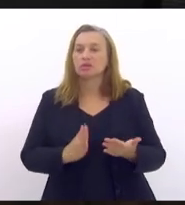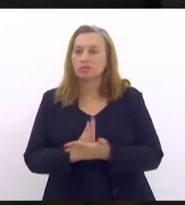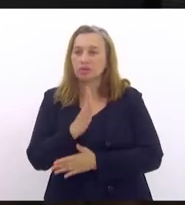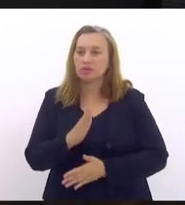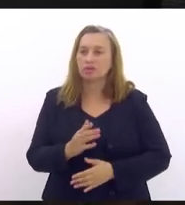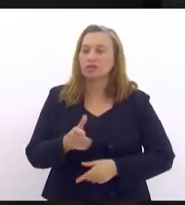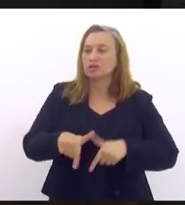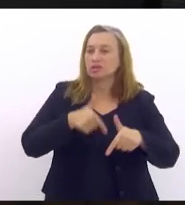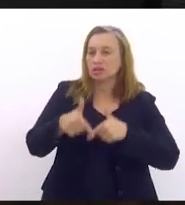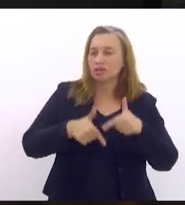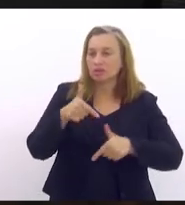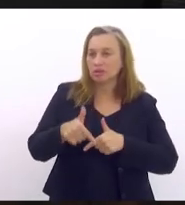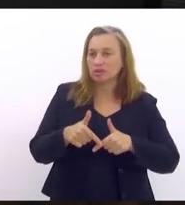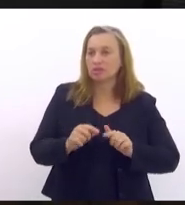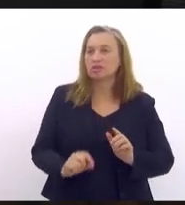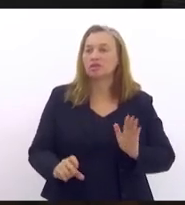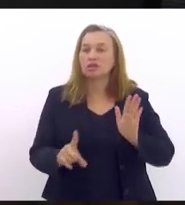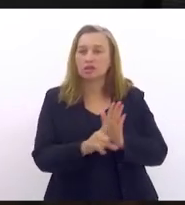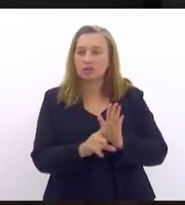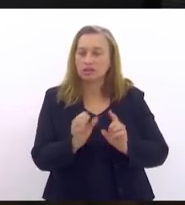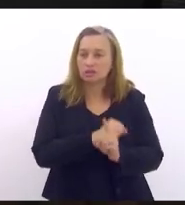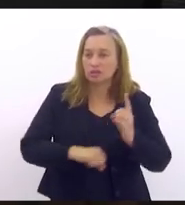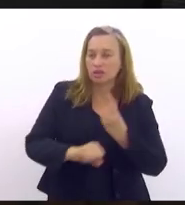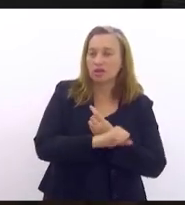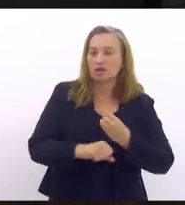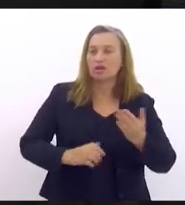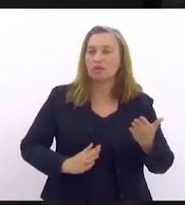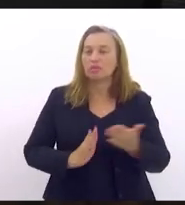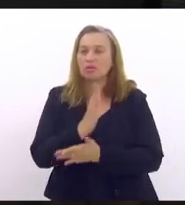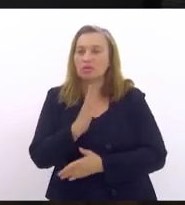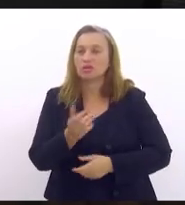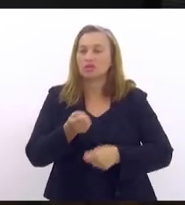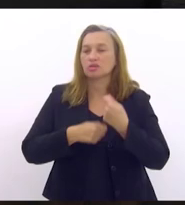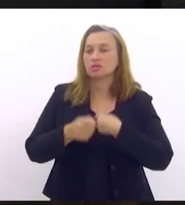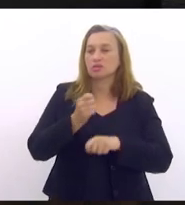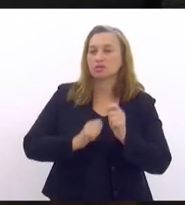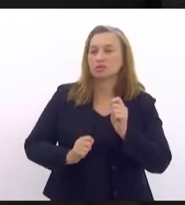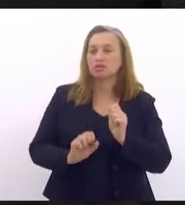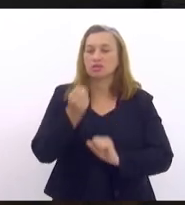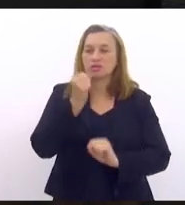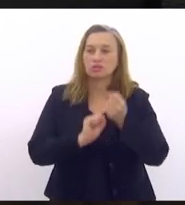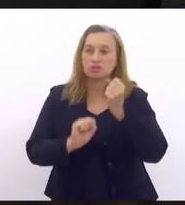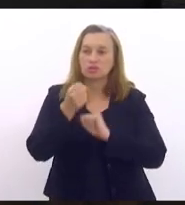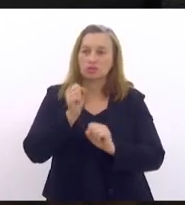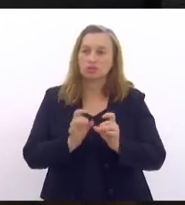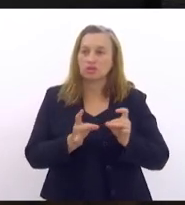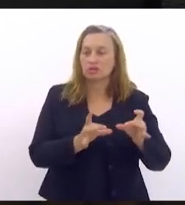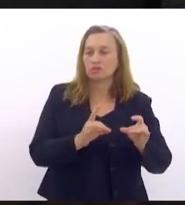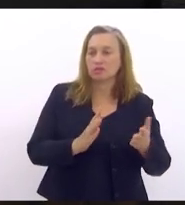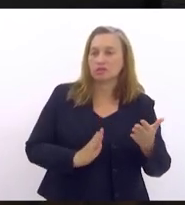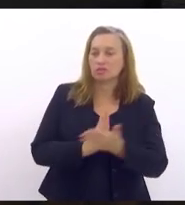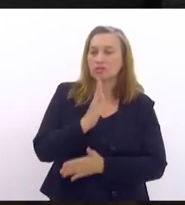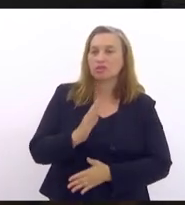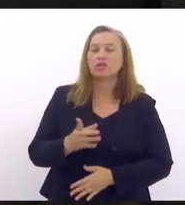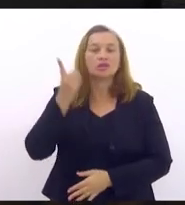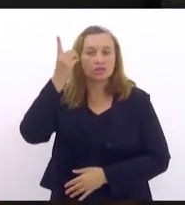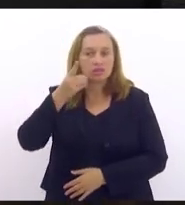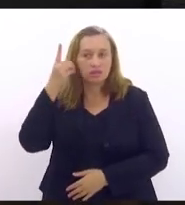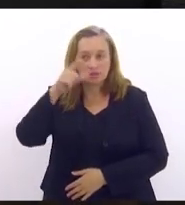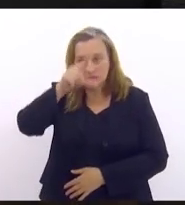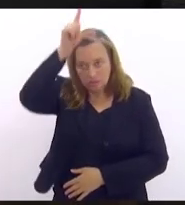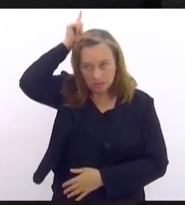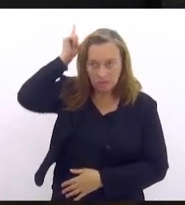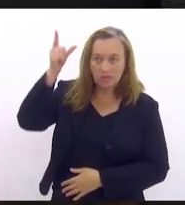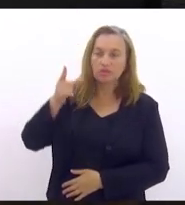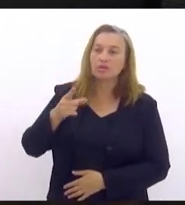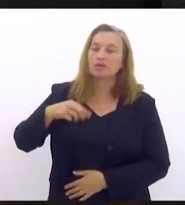trabalho, legislação social, seguridade social favorável e de economia, indústria e comércio favorável. Relatores, deputados Luiz Paulo,